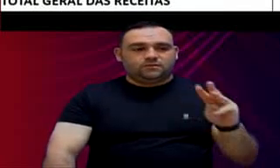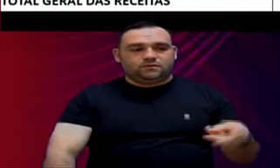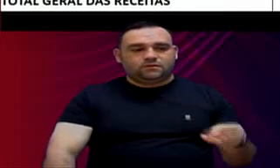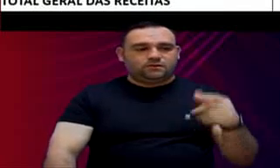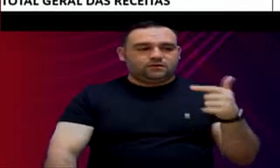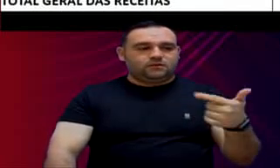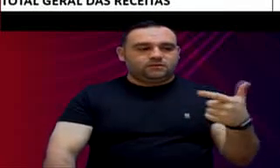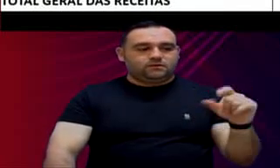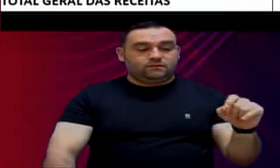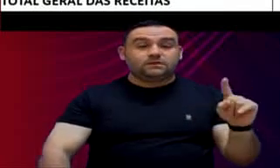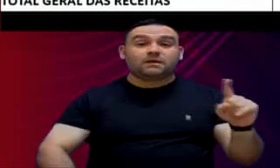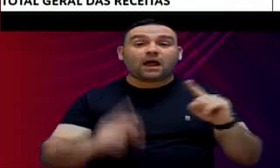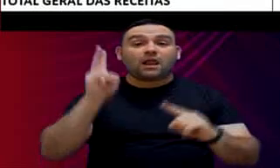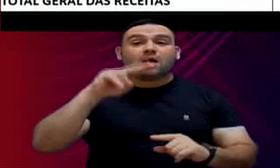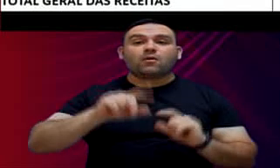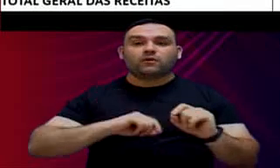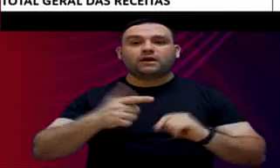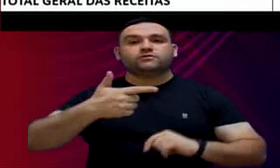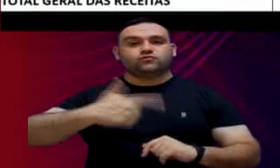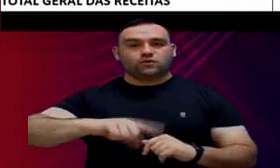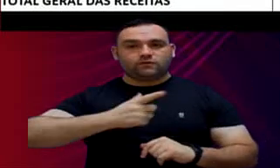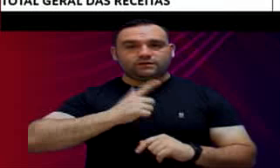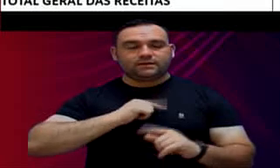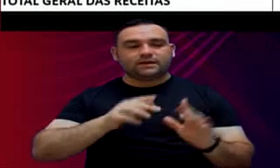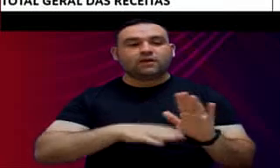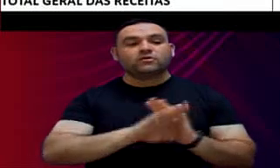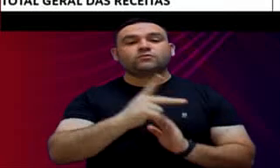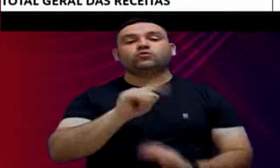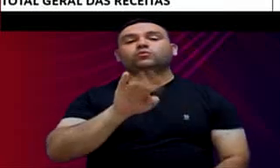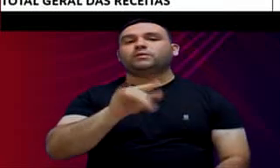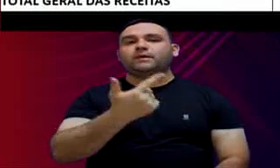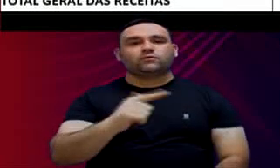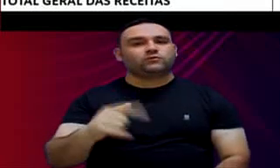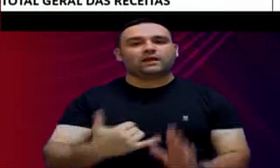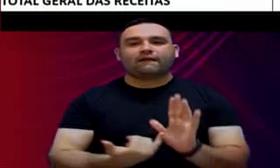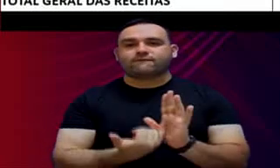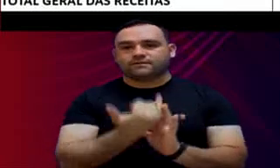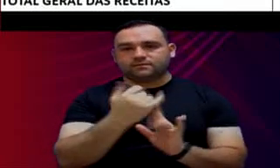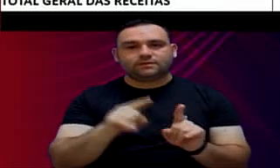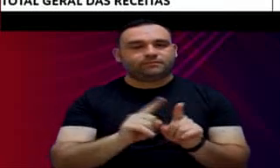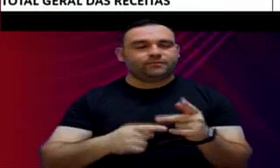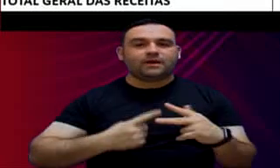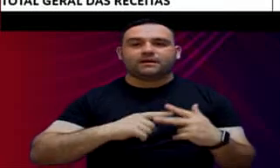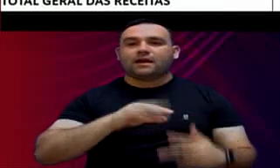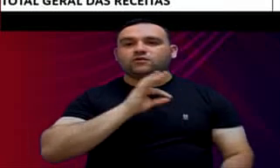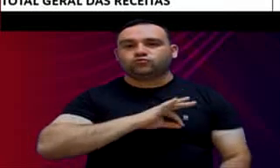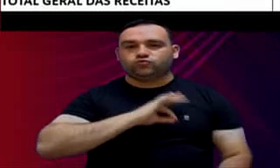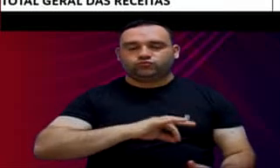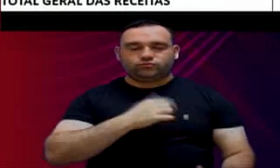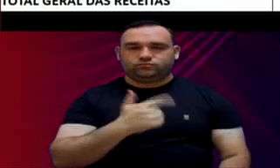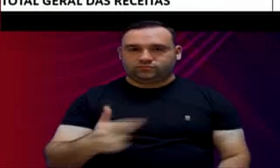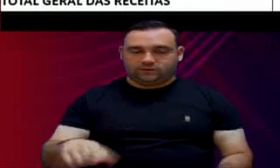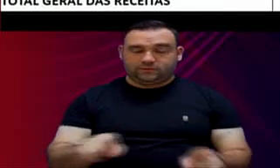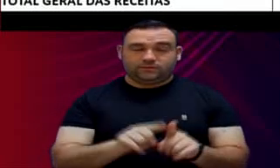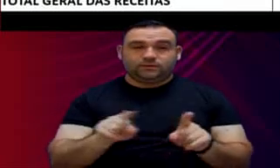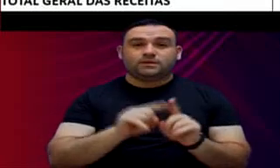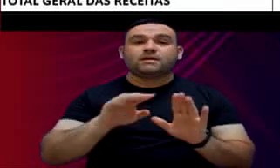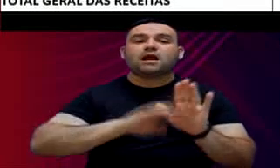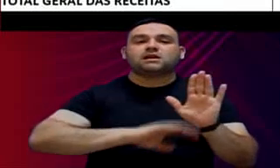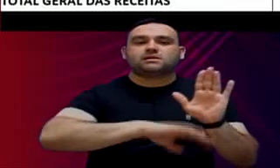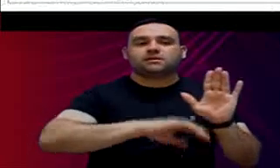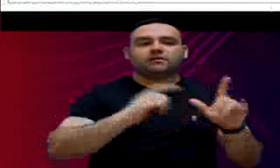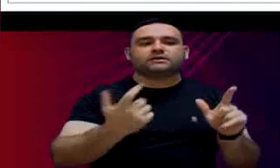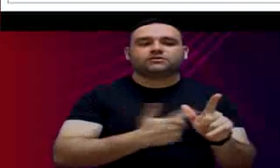2026.720 Lembrando que aqui novamente é só o crescimento do PIB não tem a inflação nem o reajuste servidor deduções e